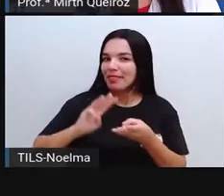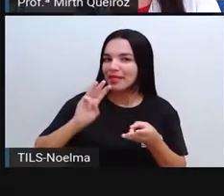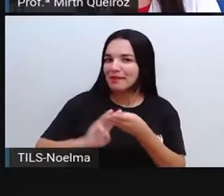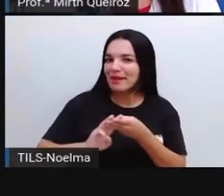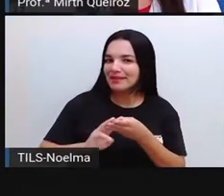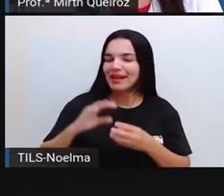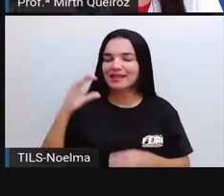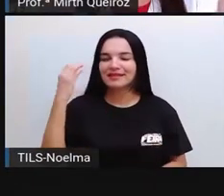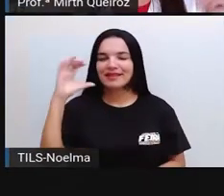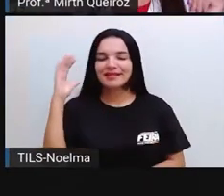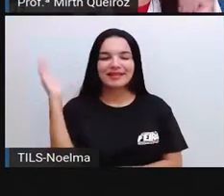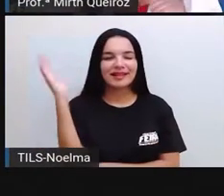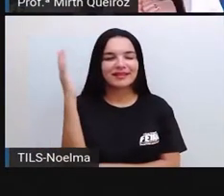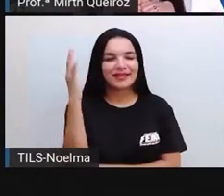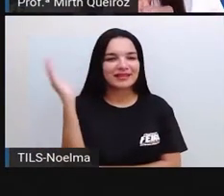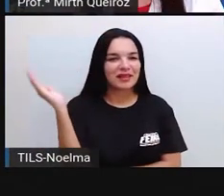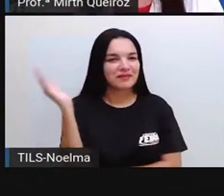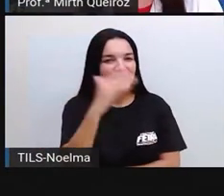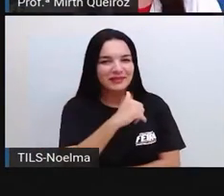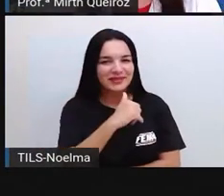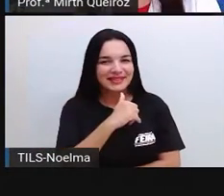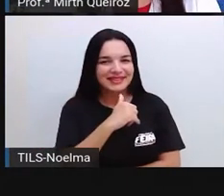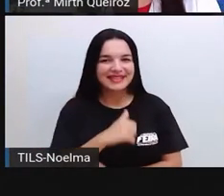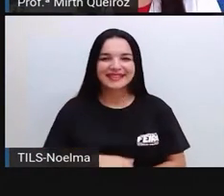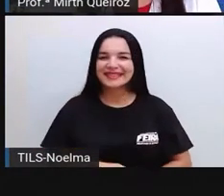ciência da natureza. Vamos à aula?